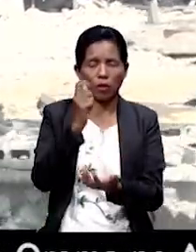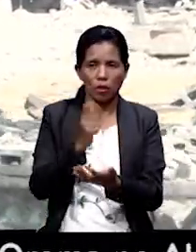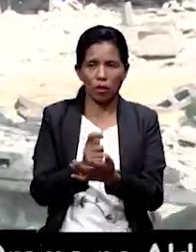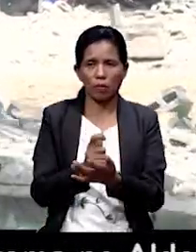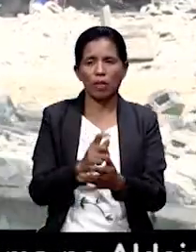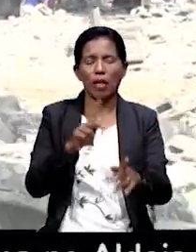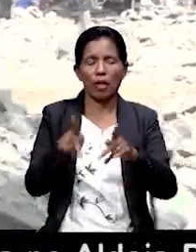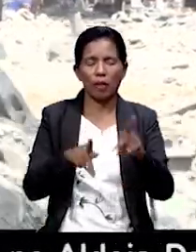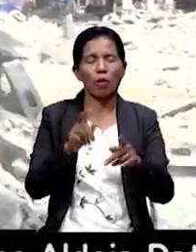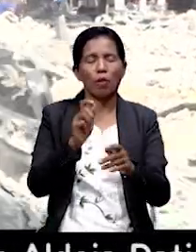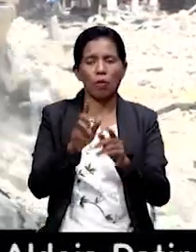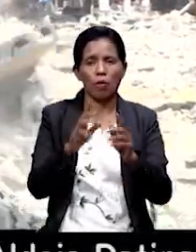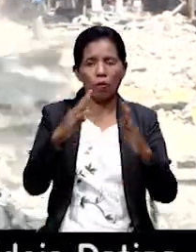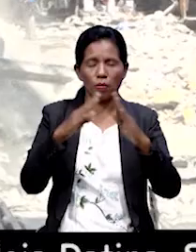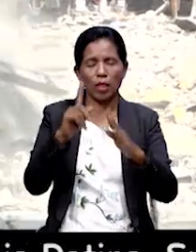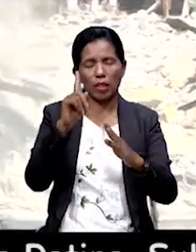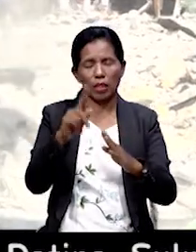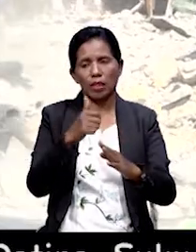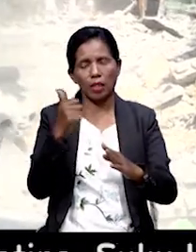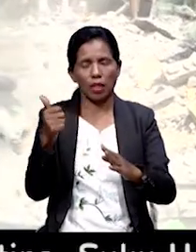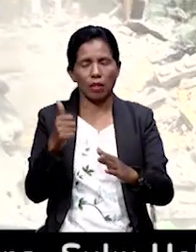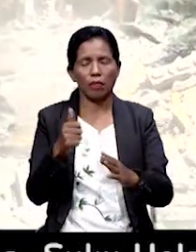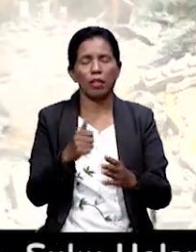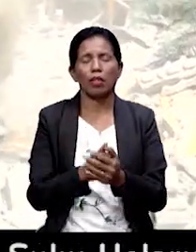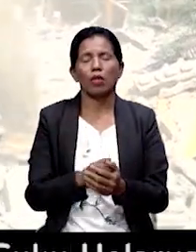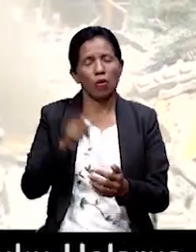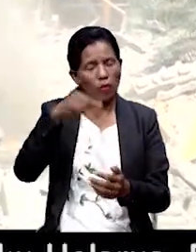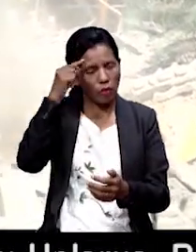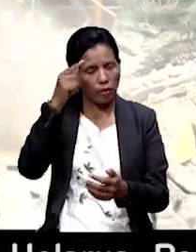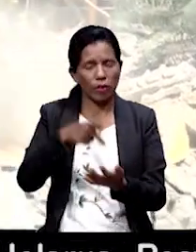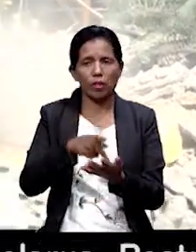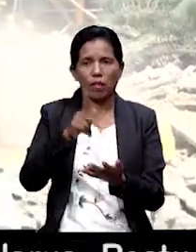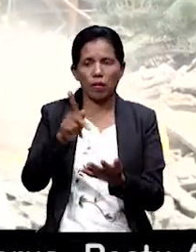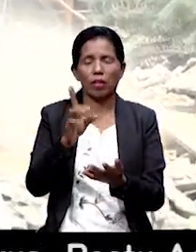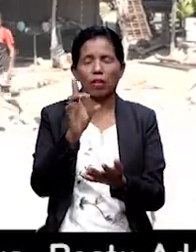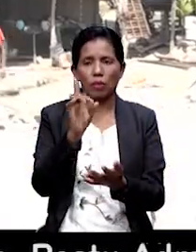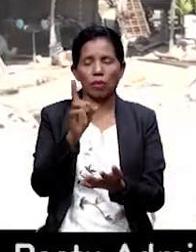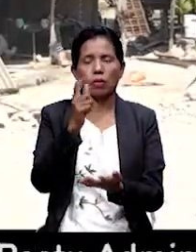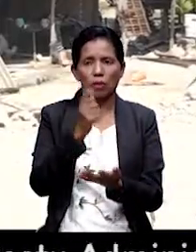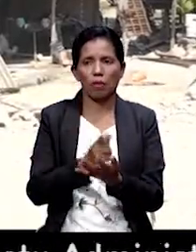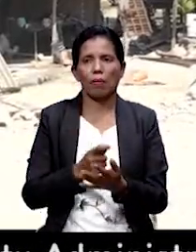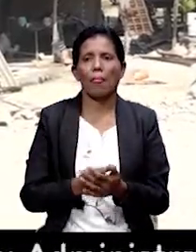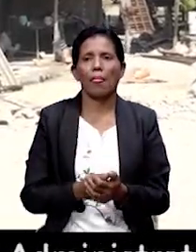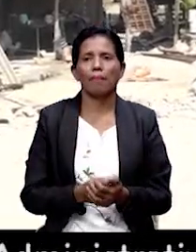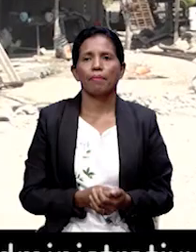uma ida seluk hetan dolar americano rihun walu mai be governo foi selu dai rihun hito sani hane